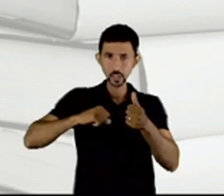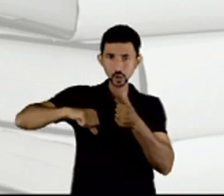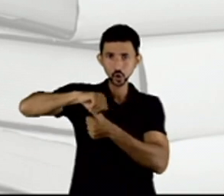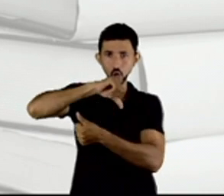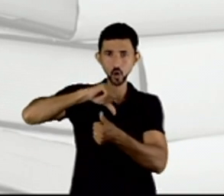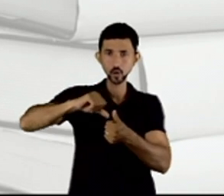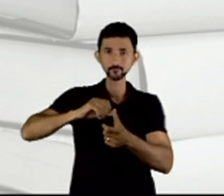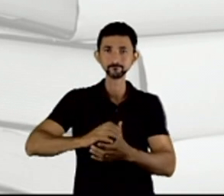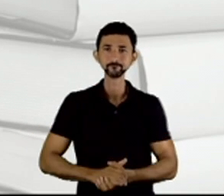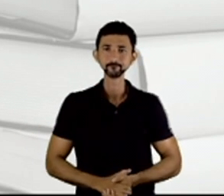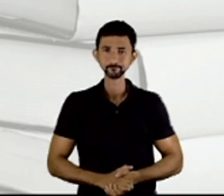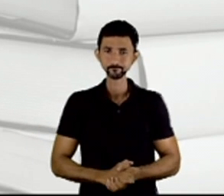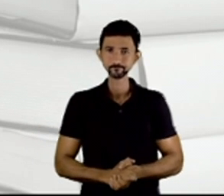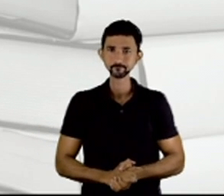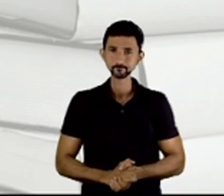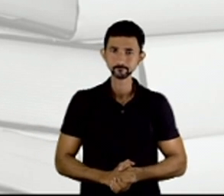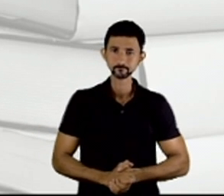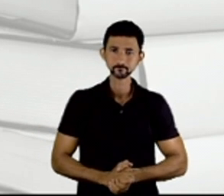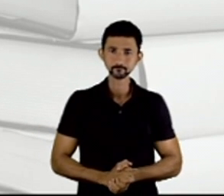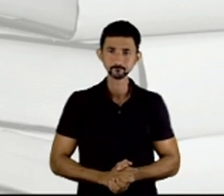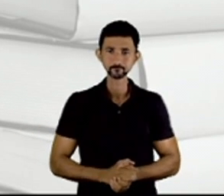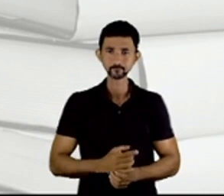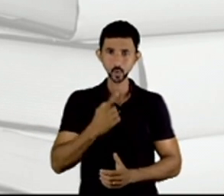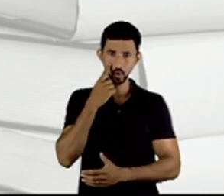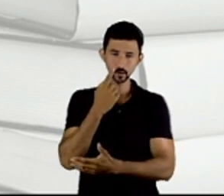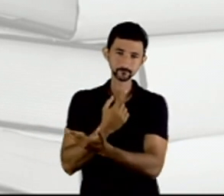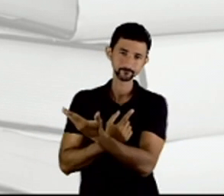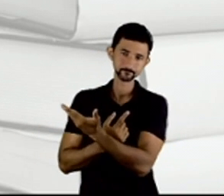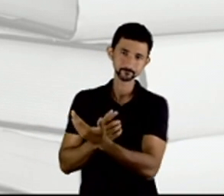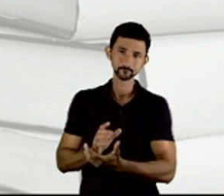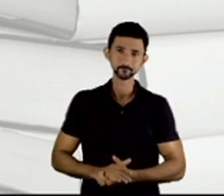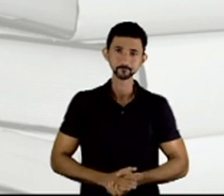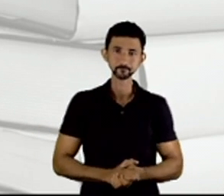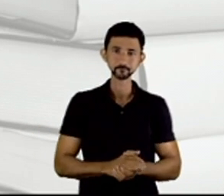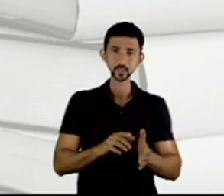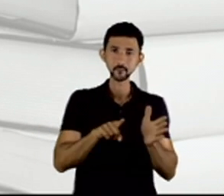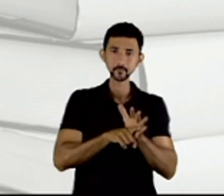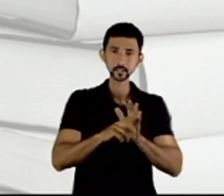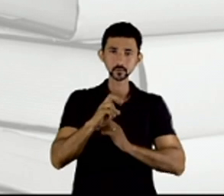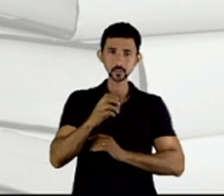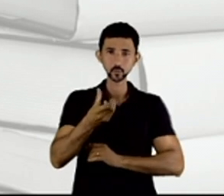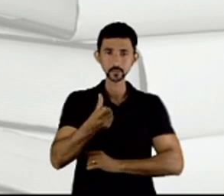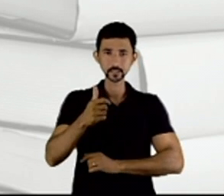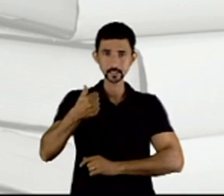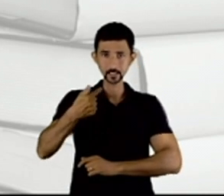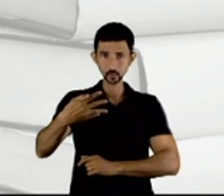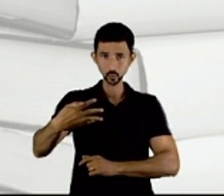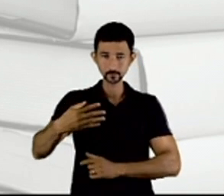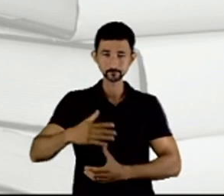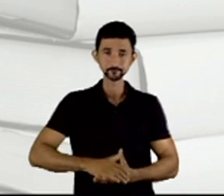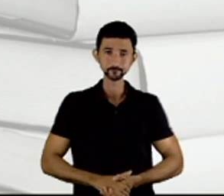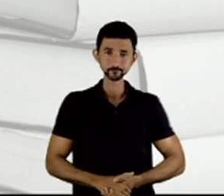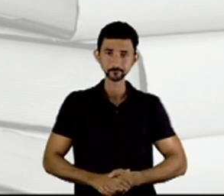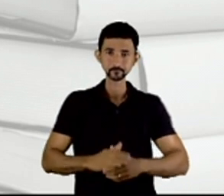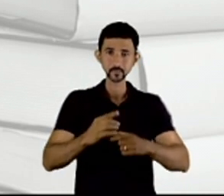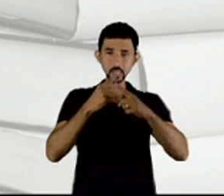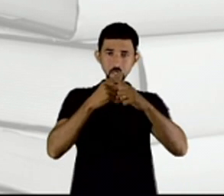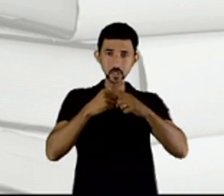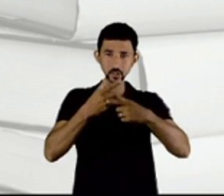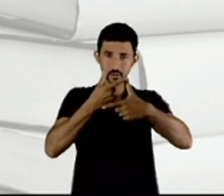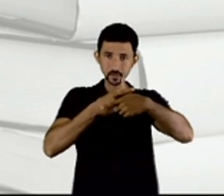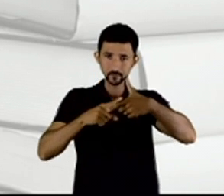divisor, certo? Então vai ficar menos 5.614 dividido